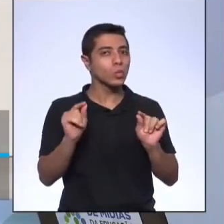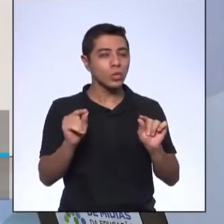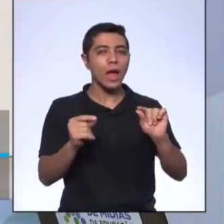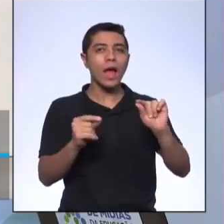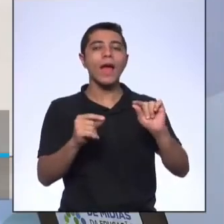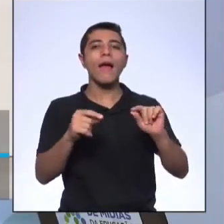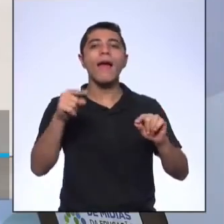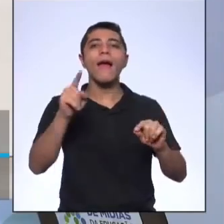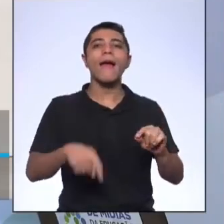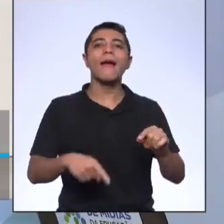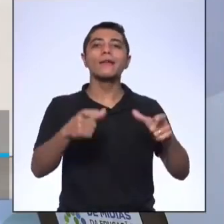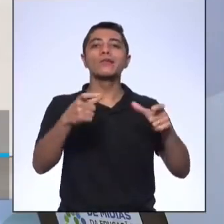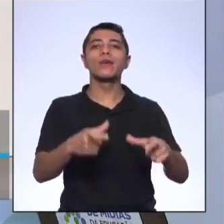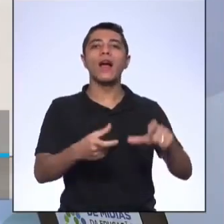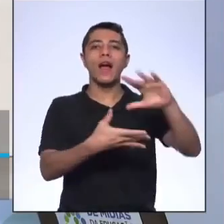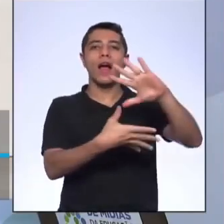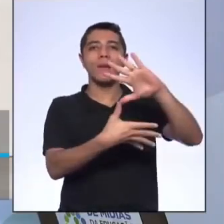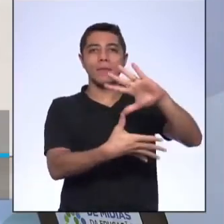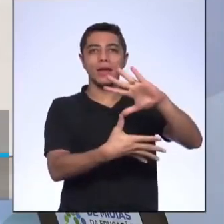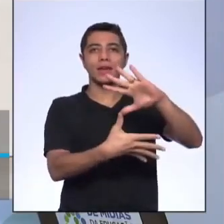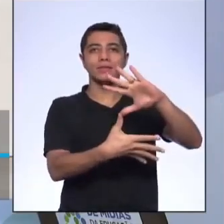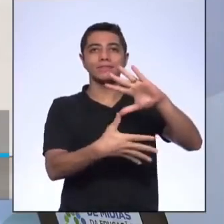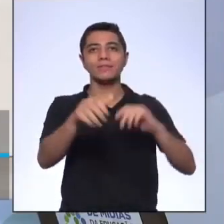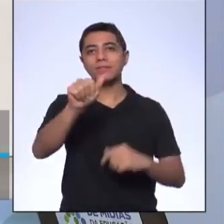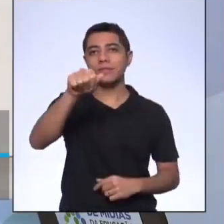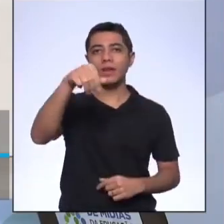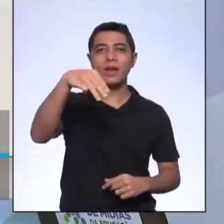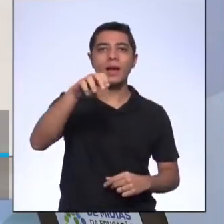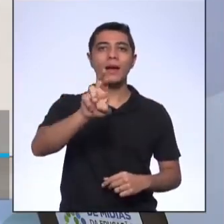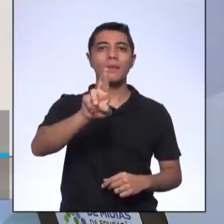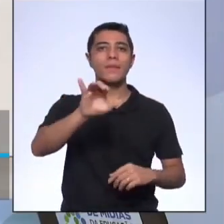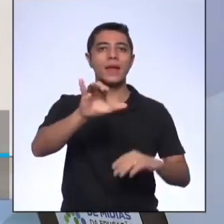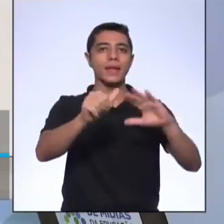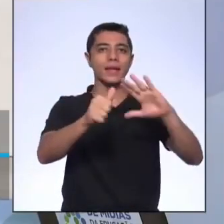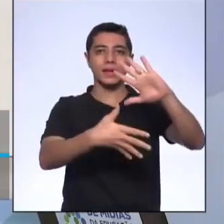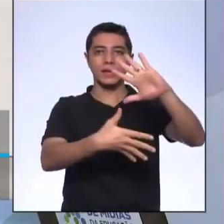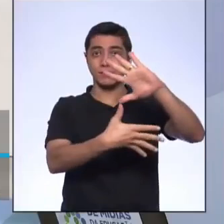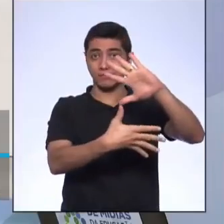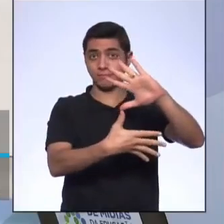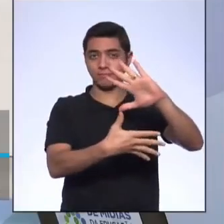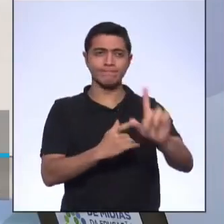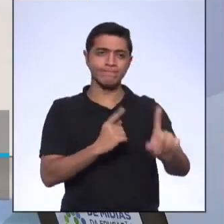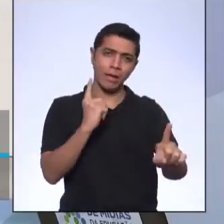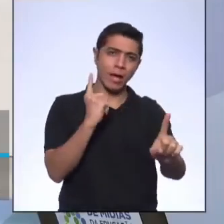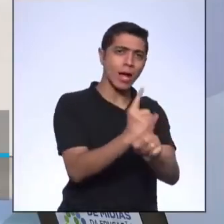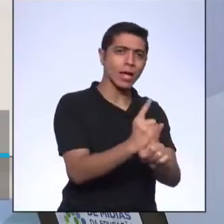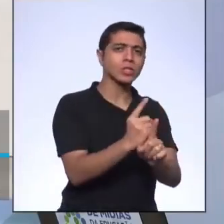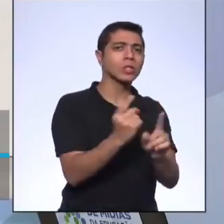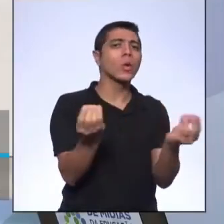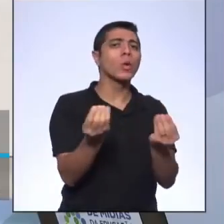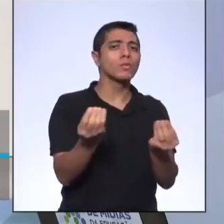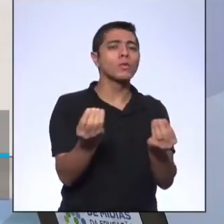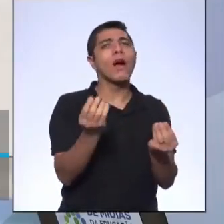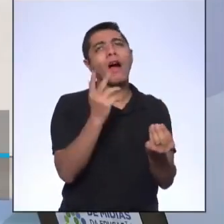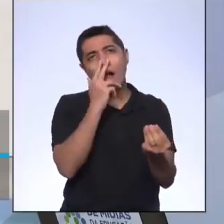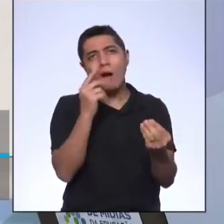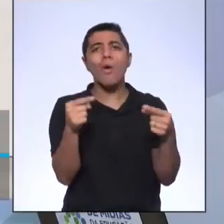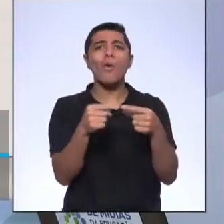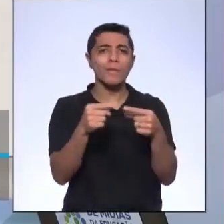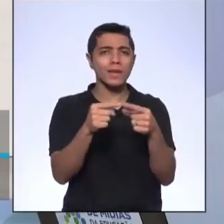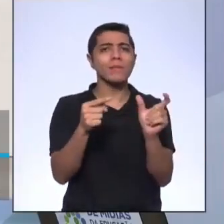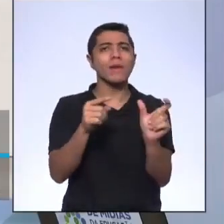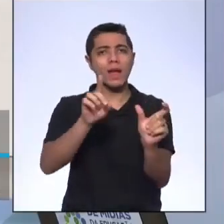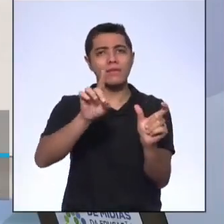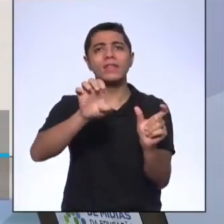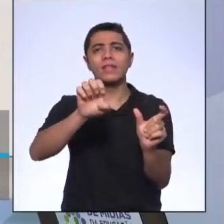América. Talvez a questão do descobrimento da América, a palavra descobrimento nesse sentido, seja um pouco mais adequada, né? Nós